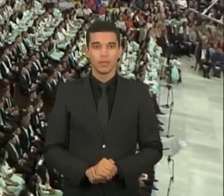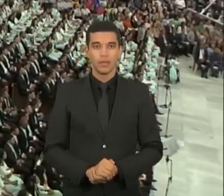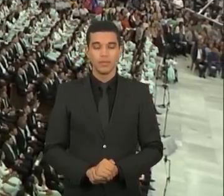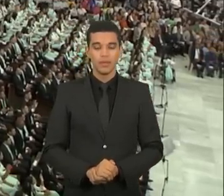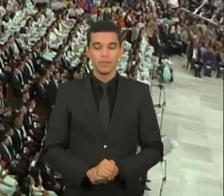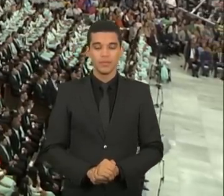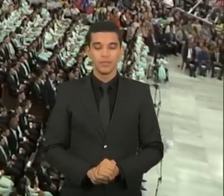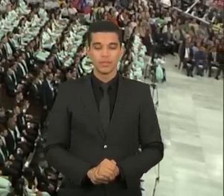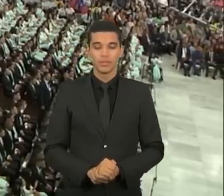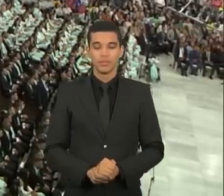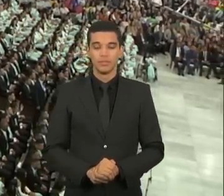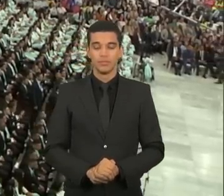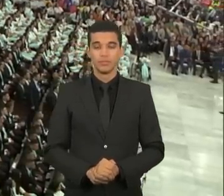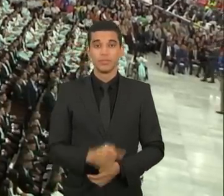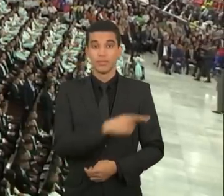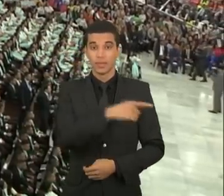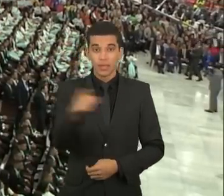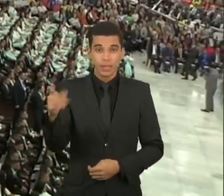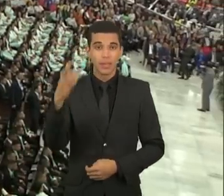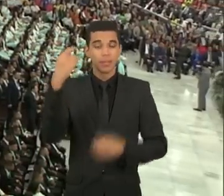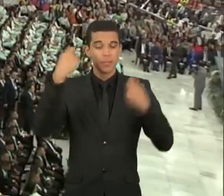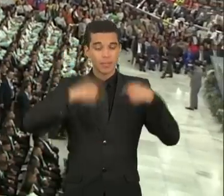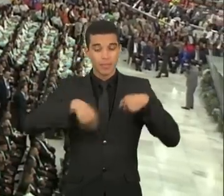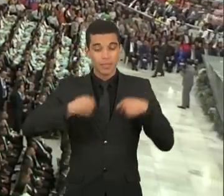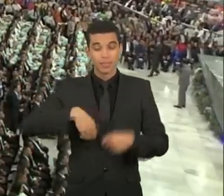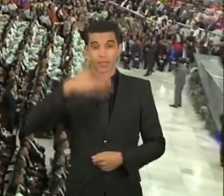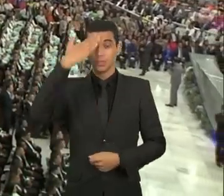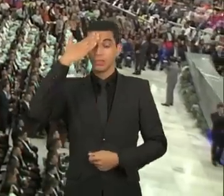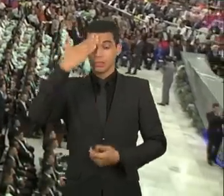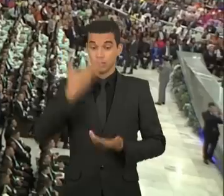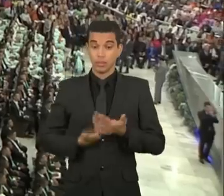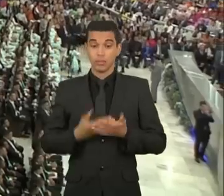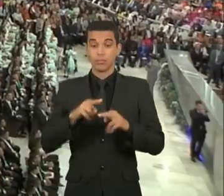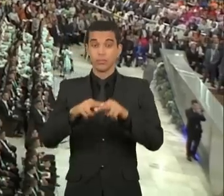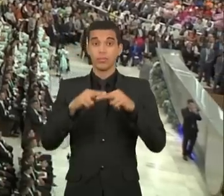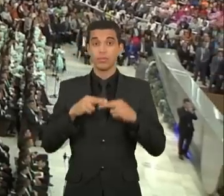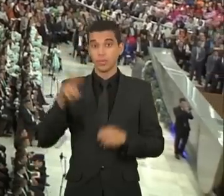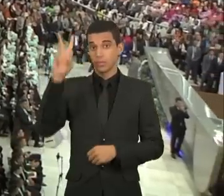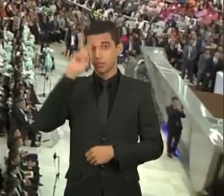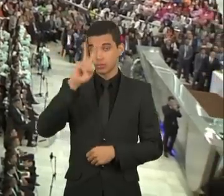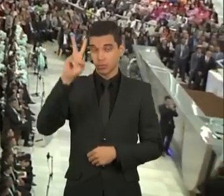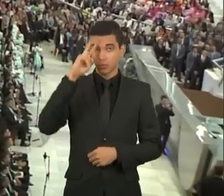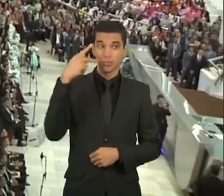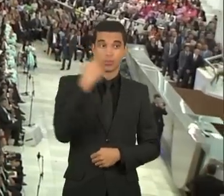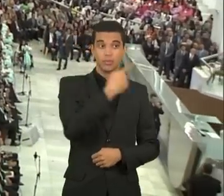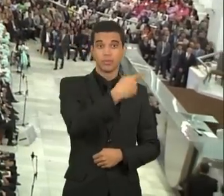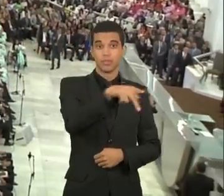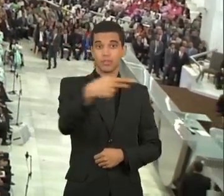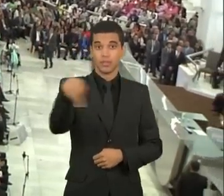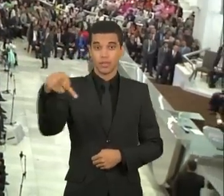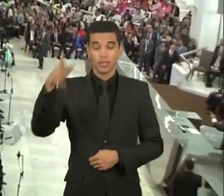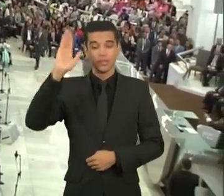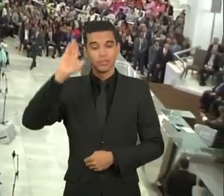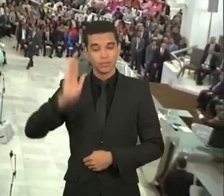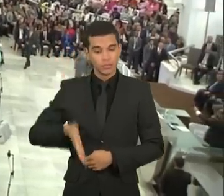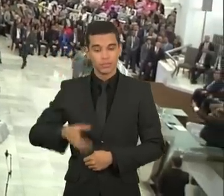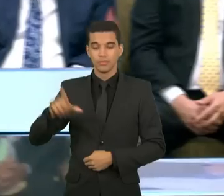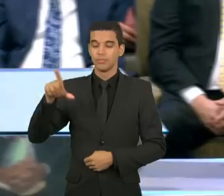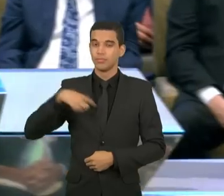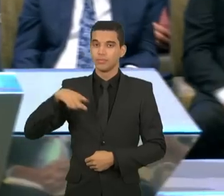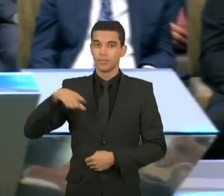E que eles precisam crer em mim, porque a história deles já está